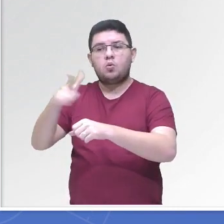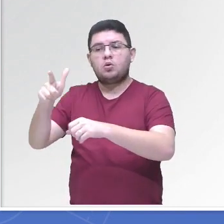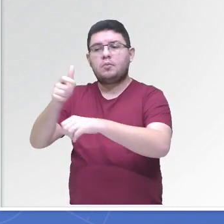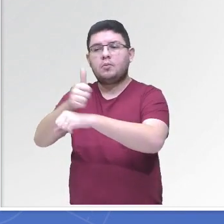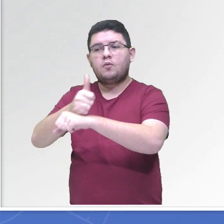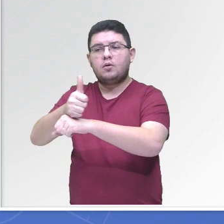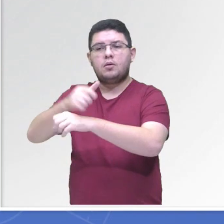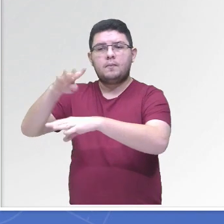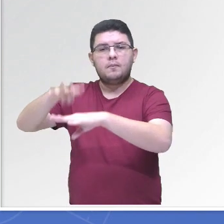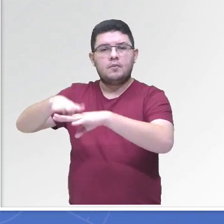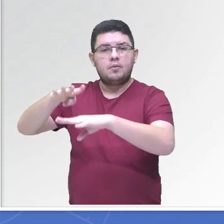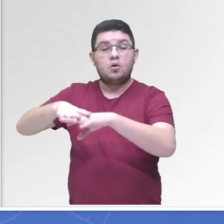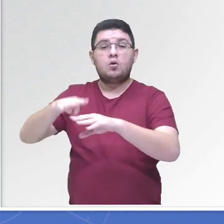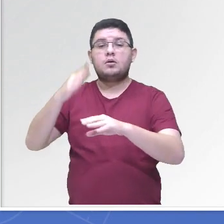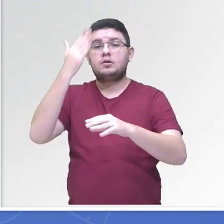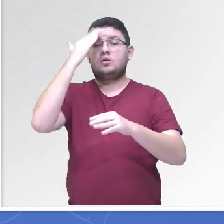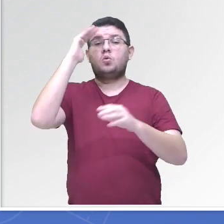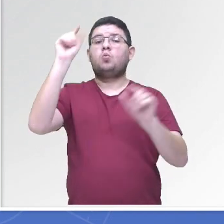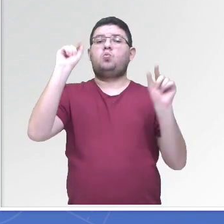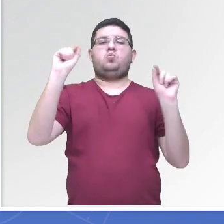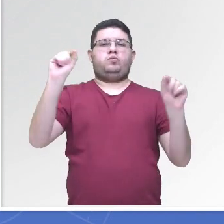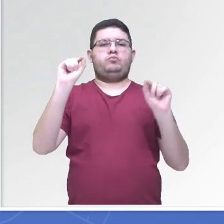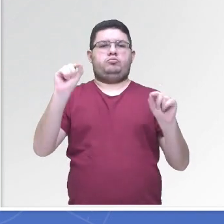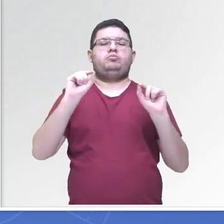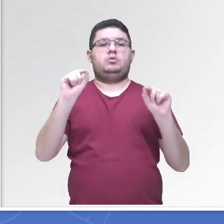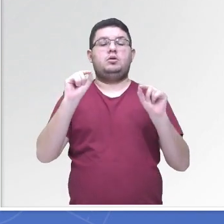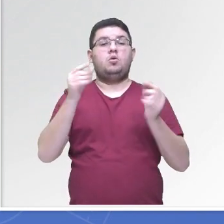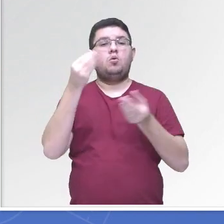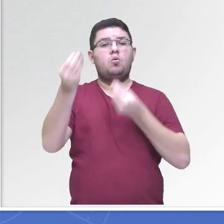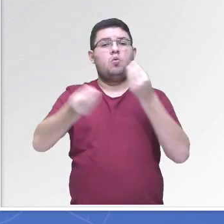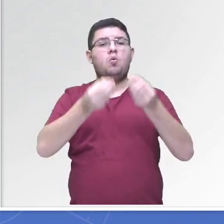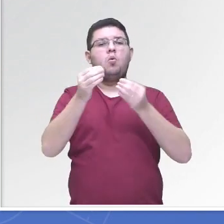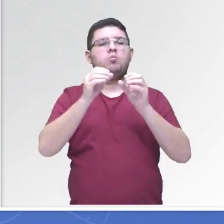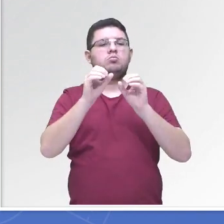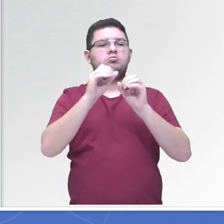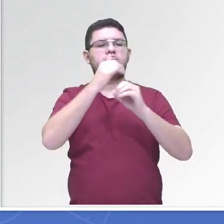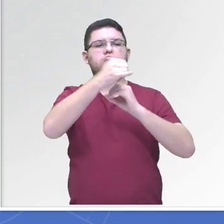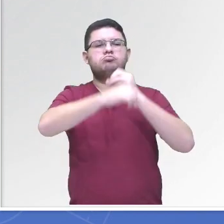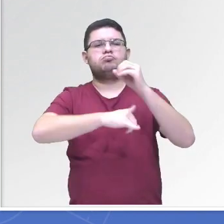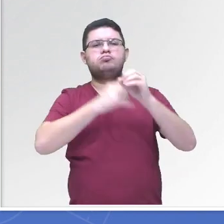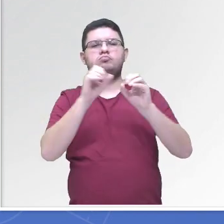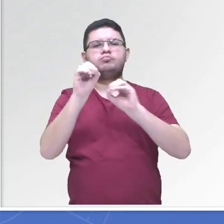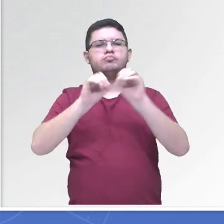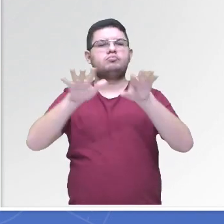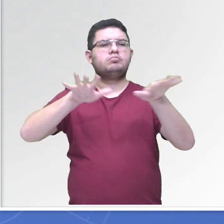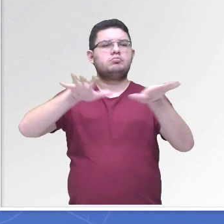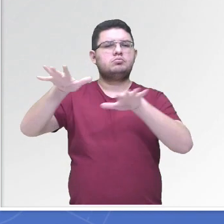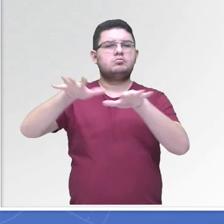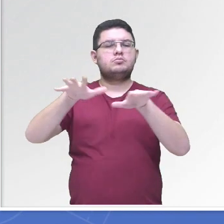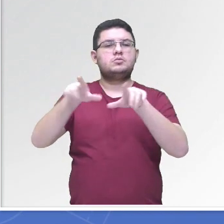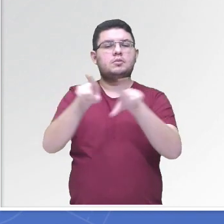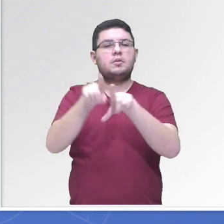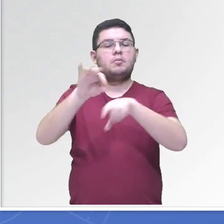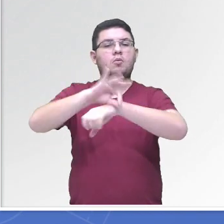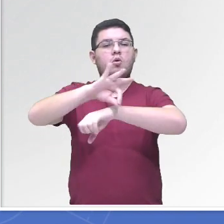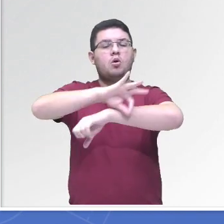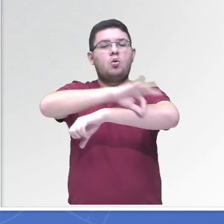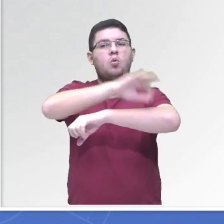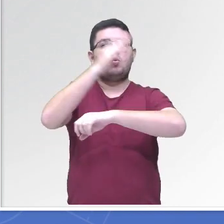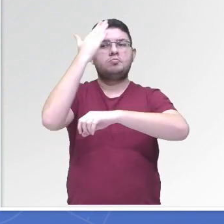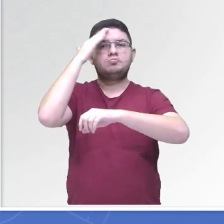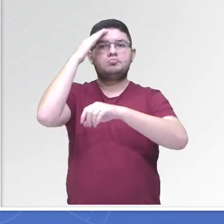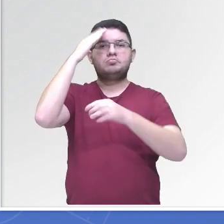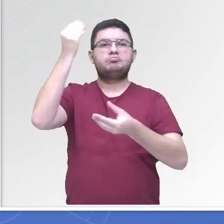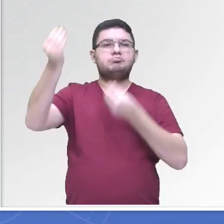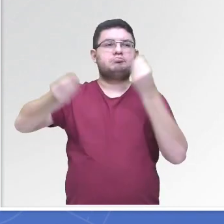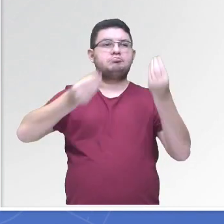para entender como as moléculas se comportam e como os biólogos a compreendem, como as moléculas